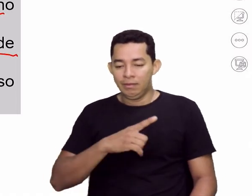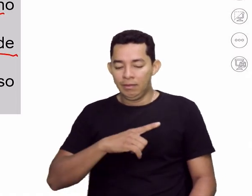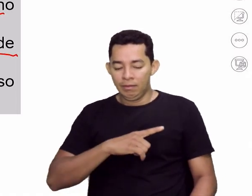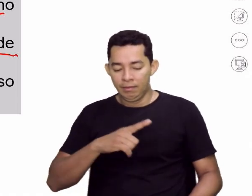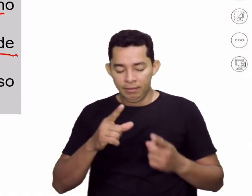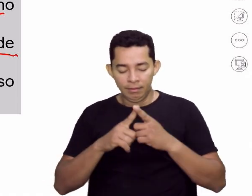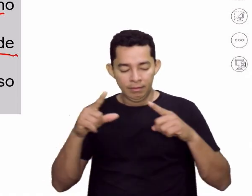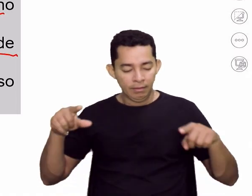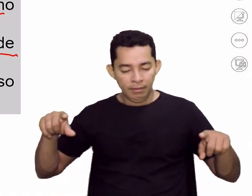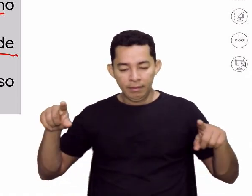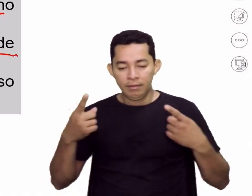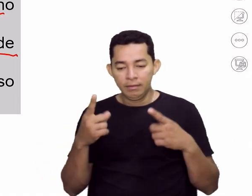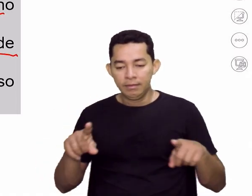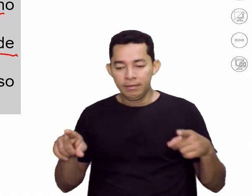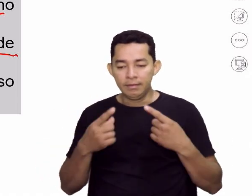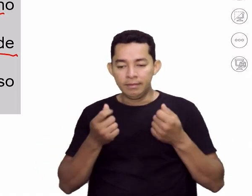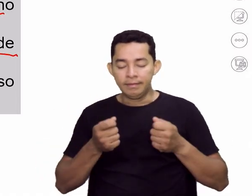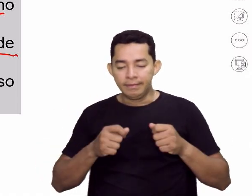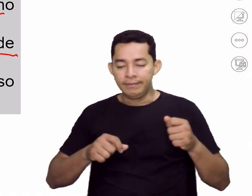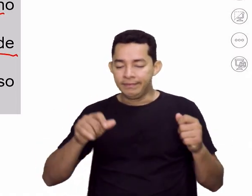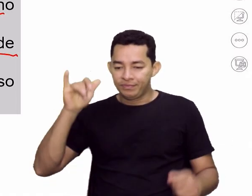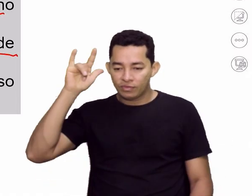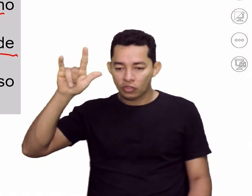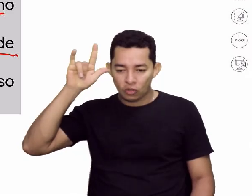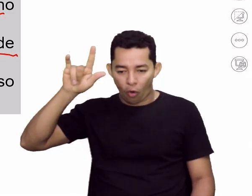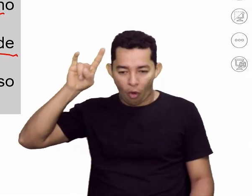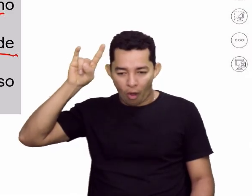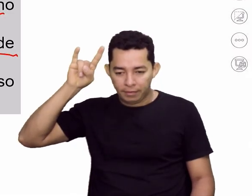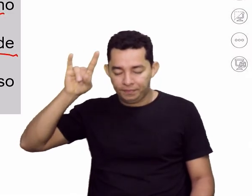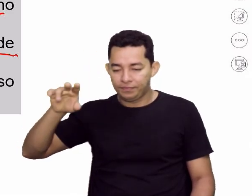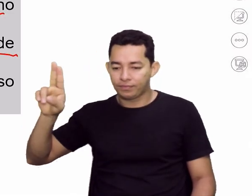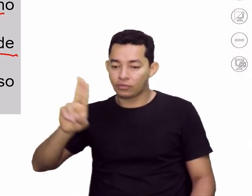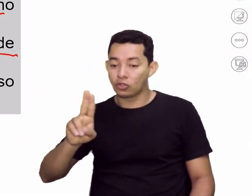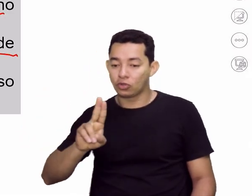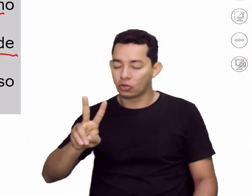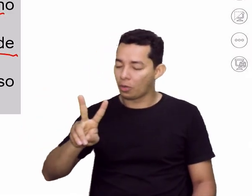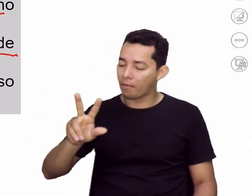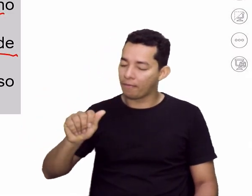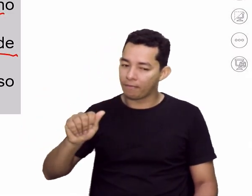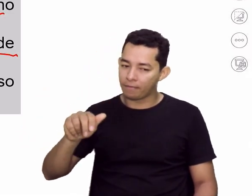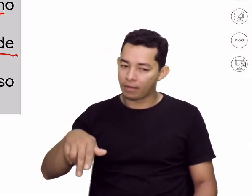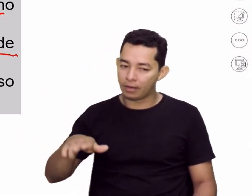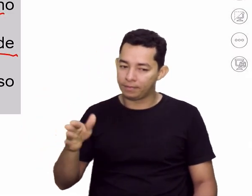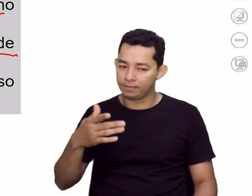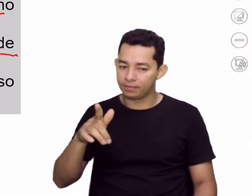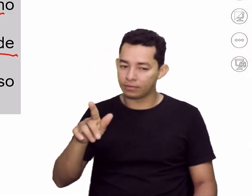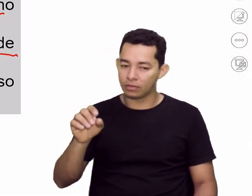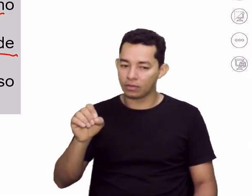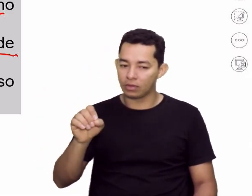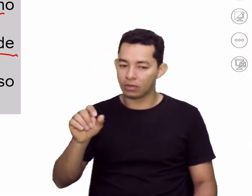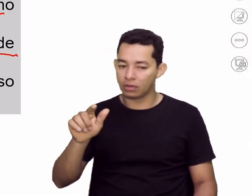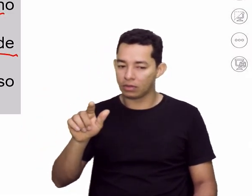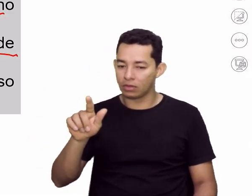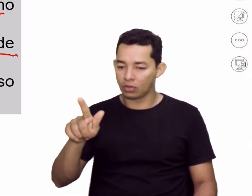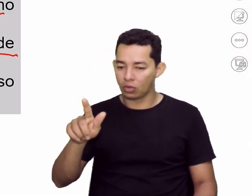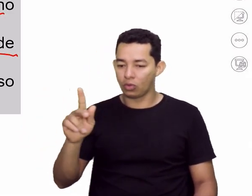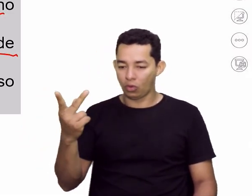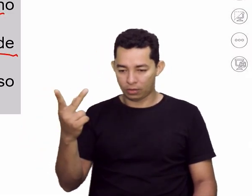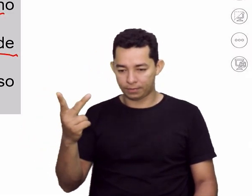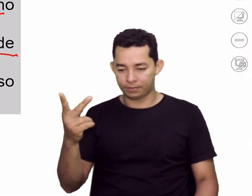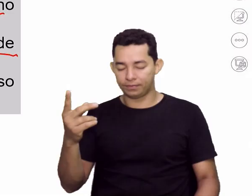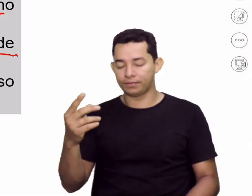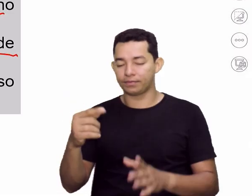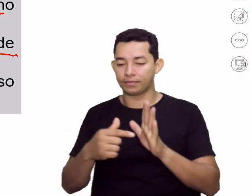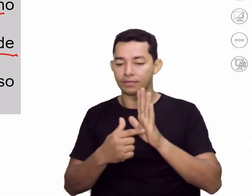de rock com o nome Van Gogh, né? Só para mostrar o quanto ele é aceito,